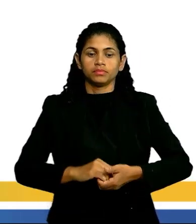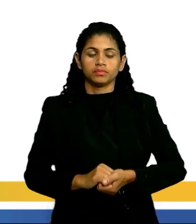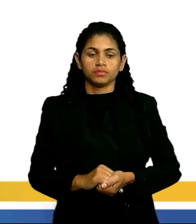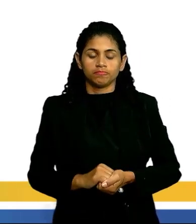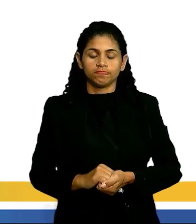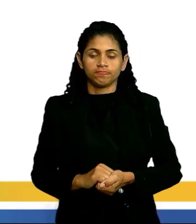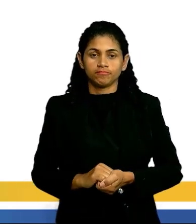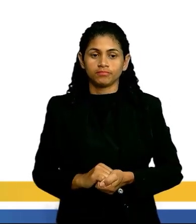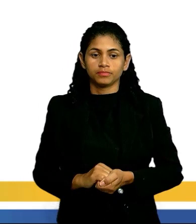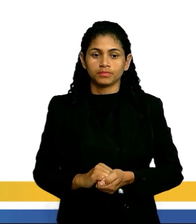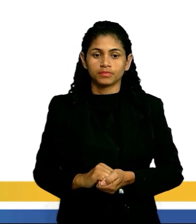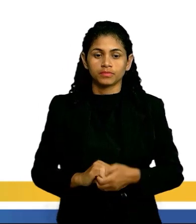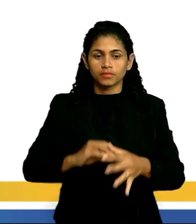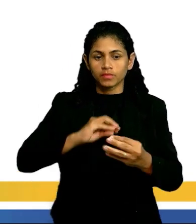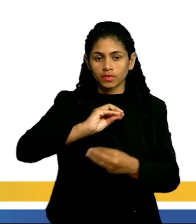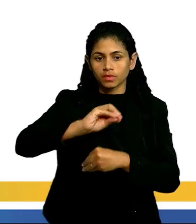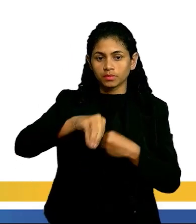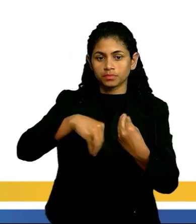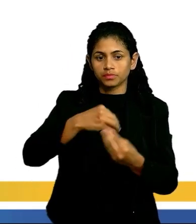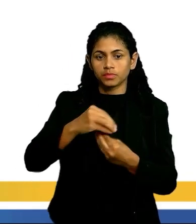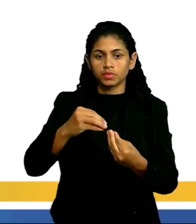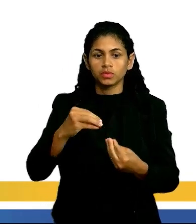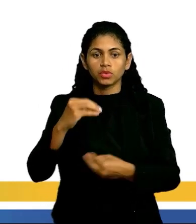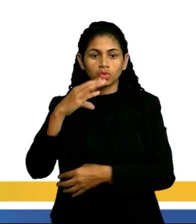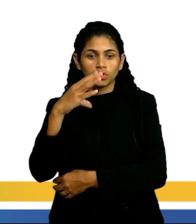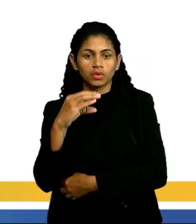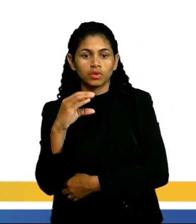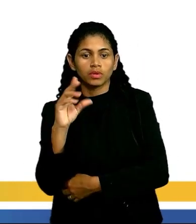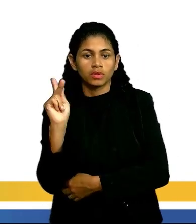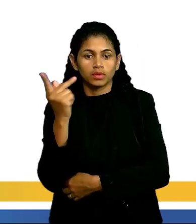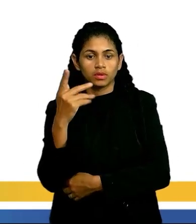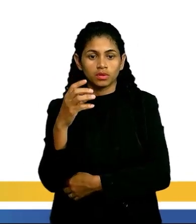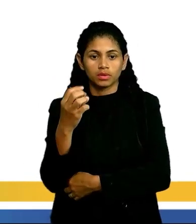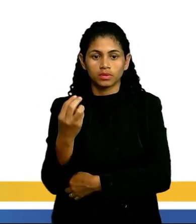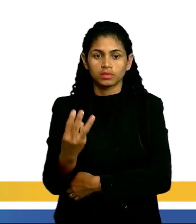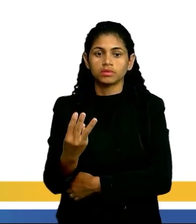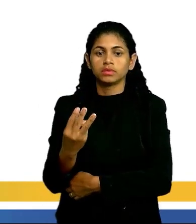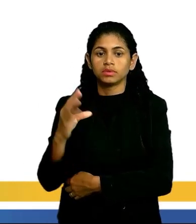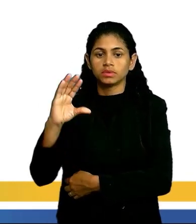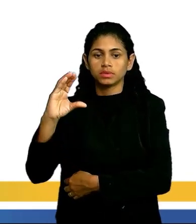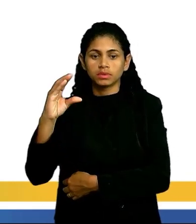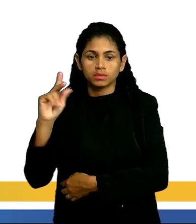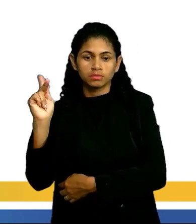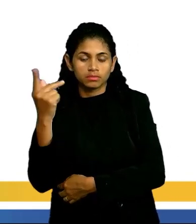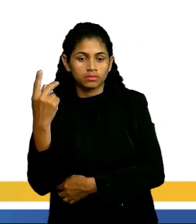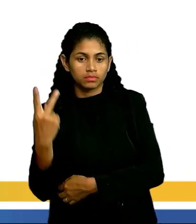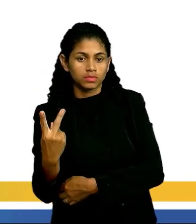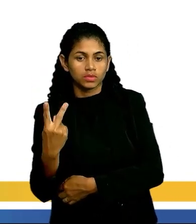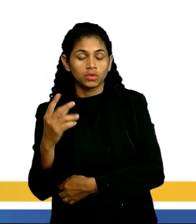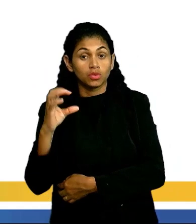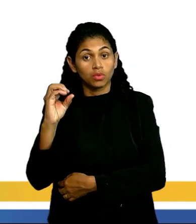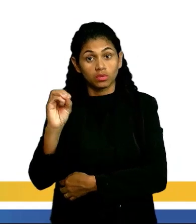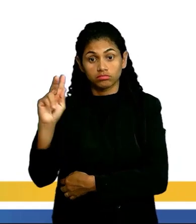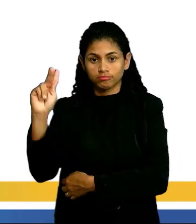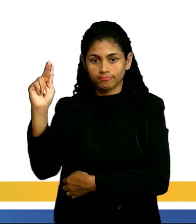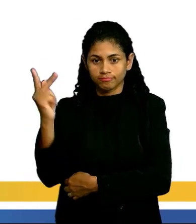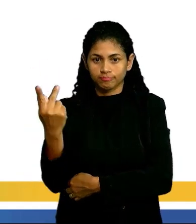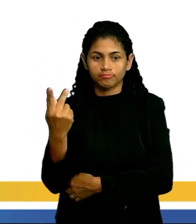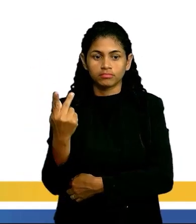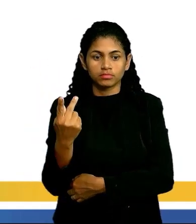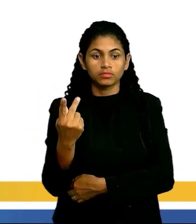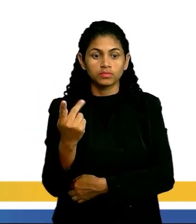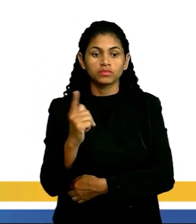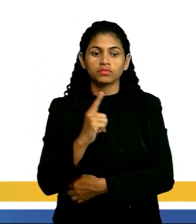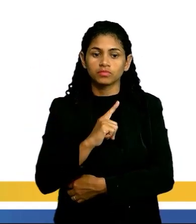ele age com o dicromato de potássio e ele se transforma em ácido acético e sulfato de cromo. Nessa situação, nós vamos ter